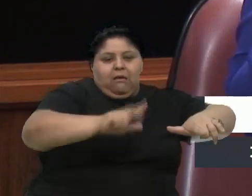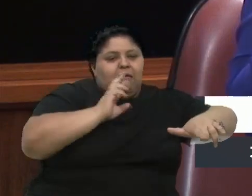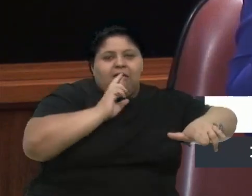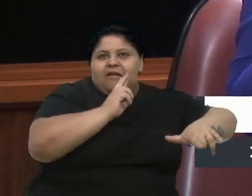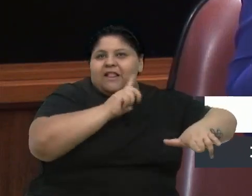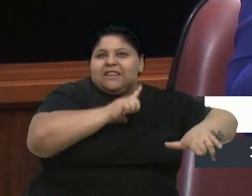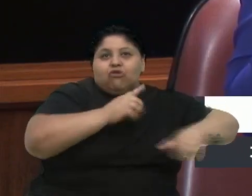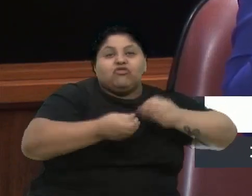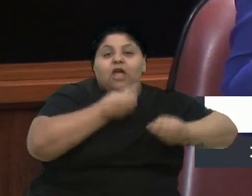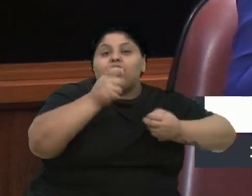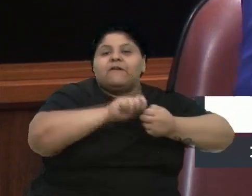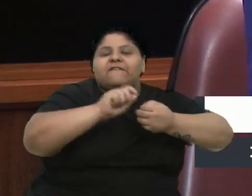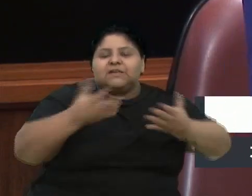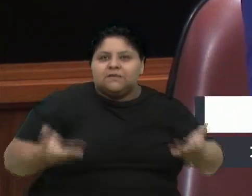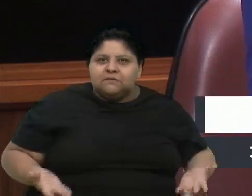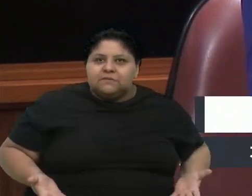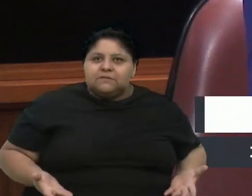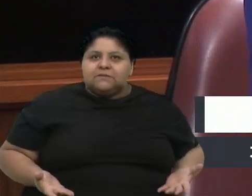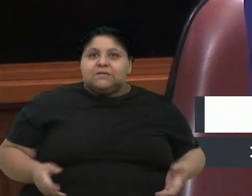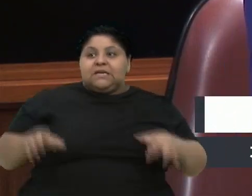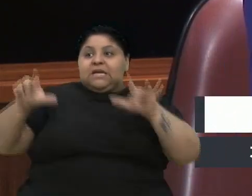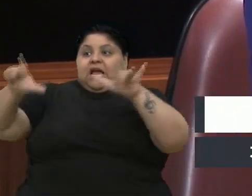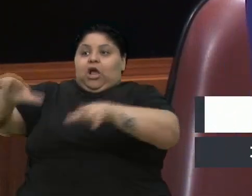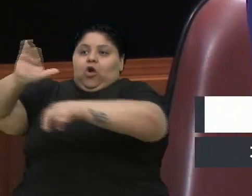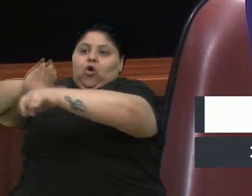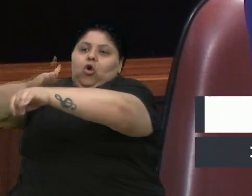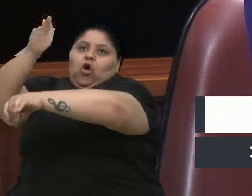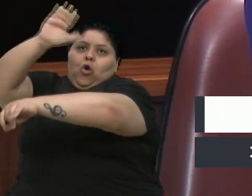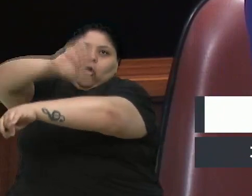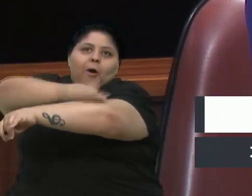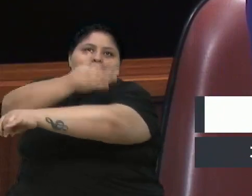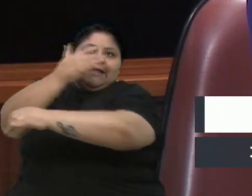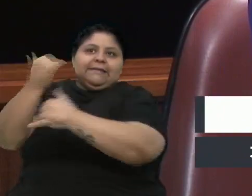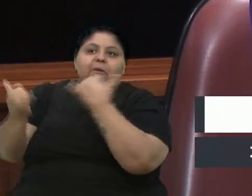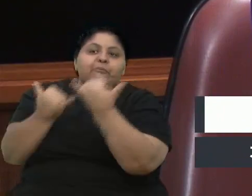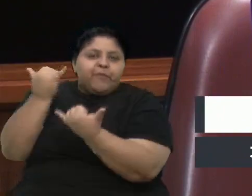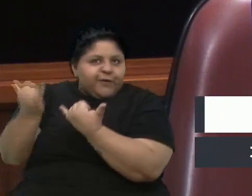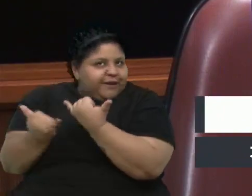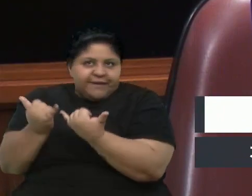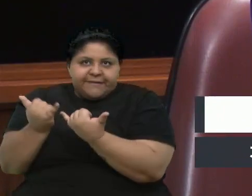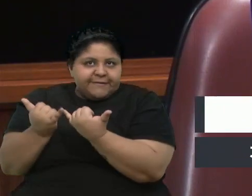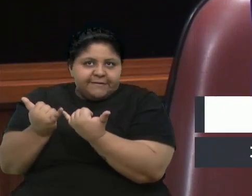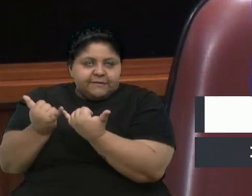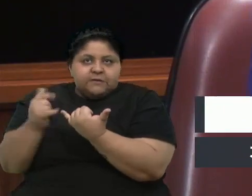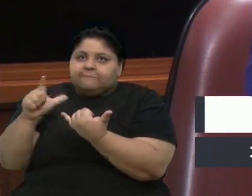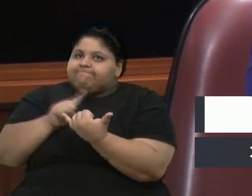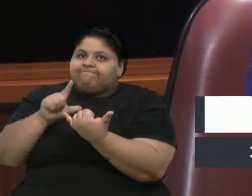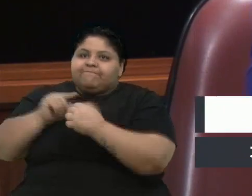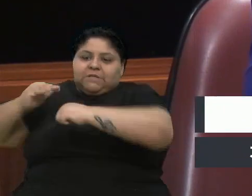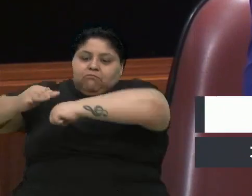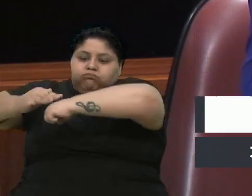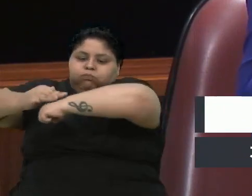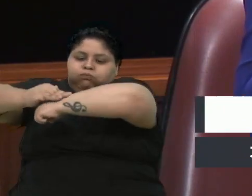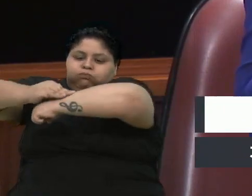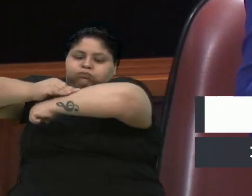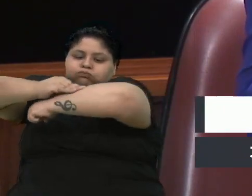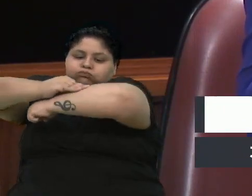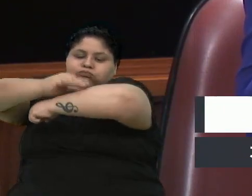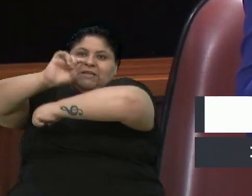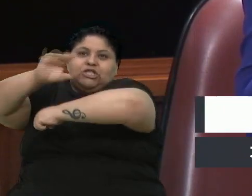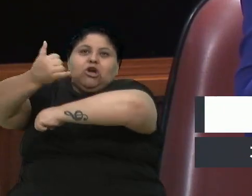fazer. A quadra onde as crianças brincam, ela sequer tem um asfaltinho ali, é